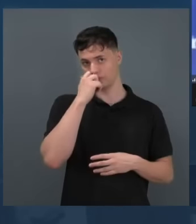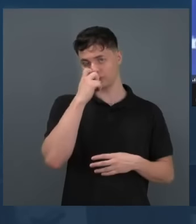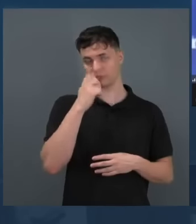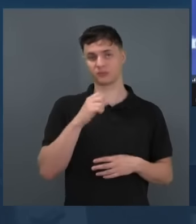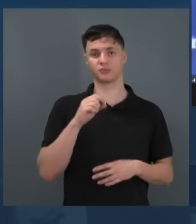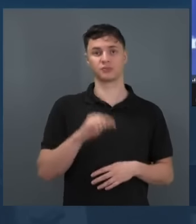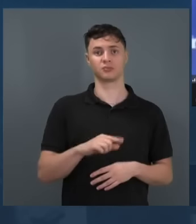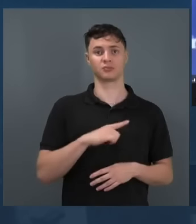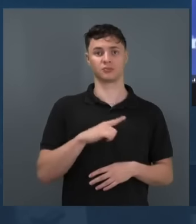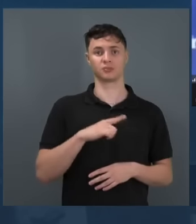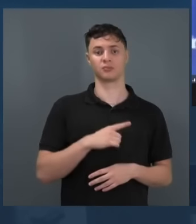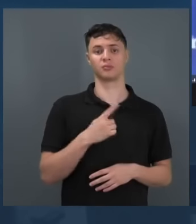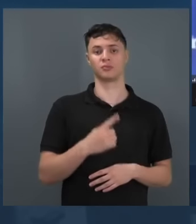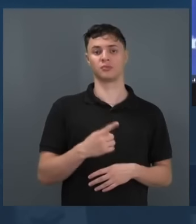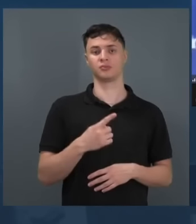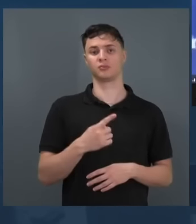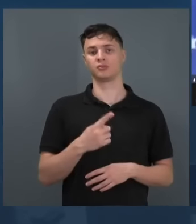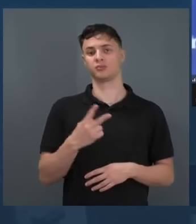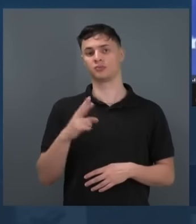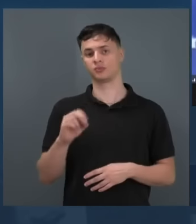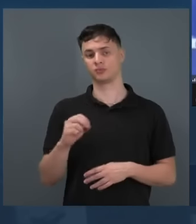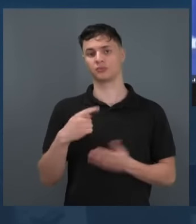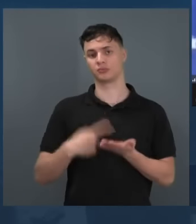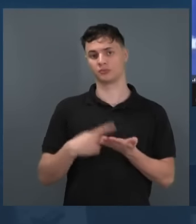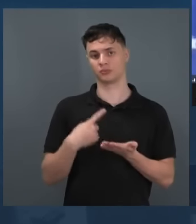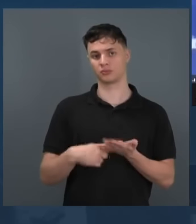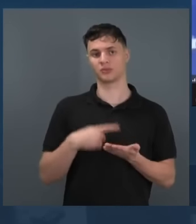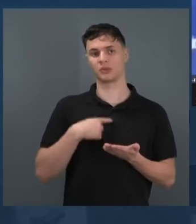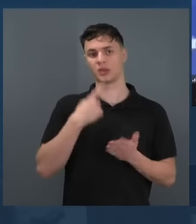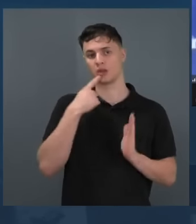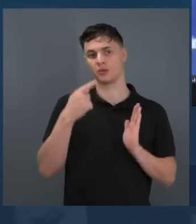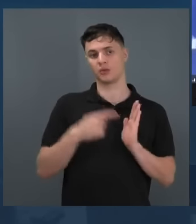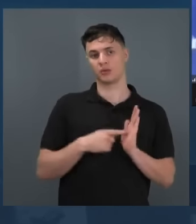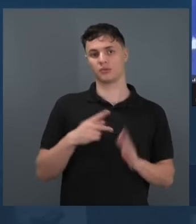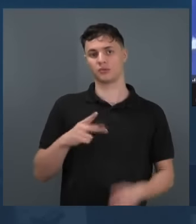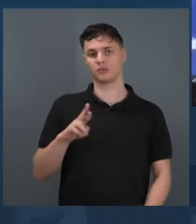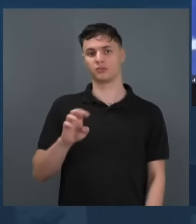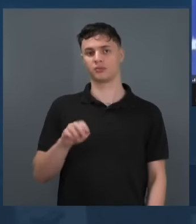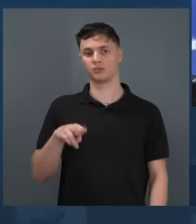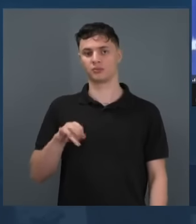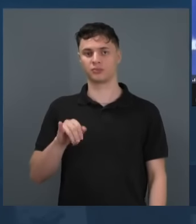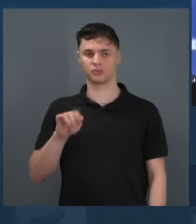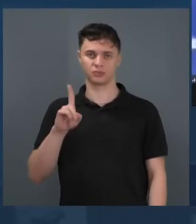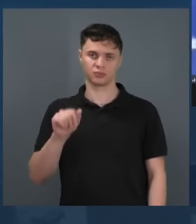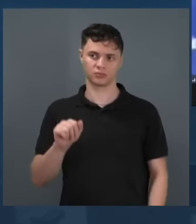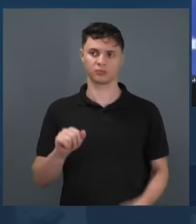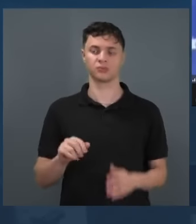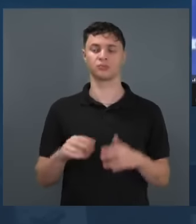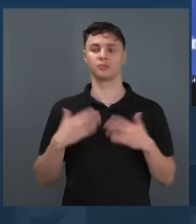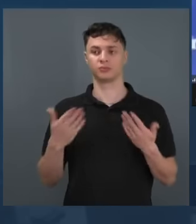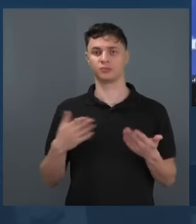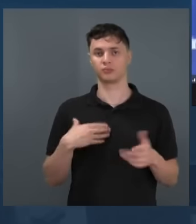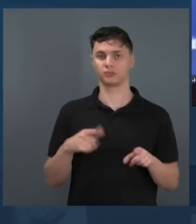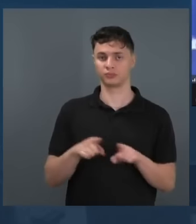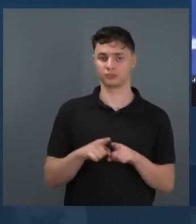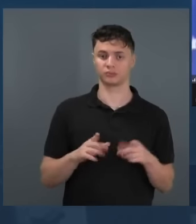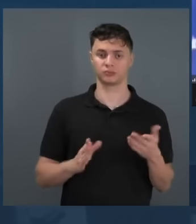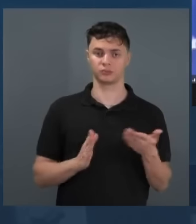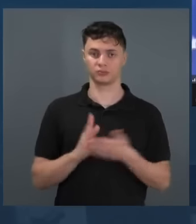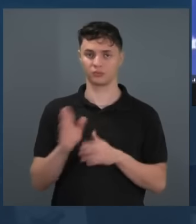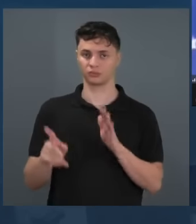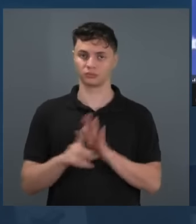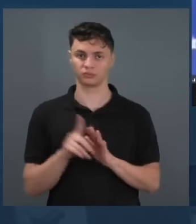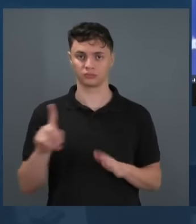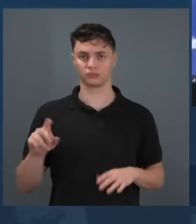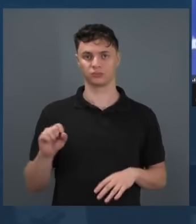120 acordos de colaboração premiada, conhecidos popularmente como delação premiada, homologados pelo